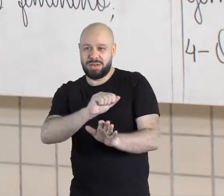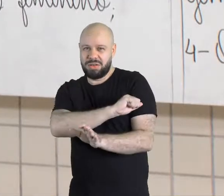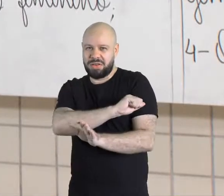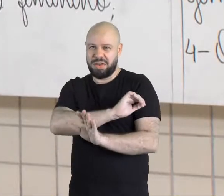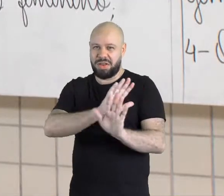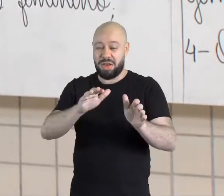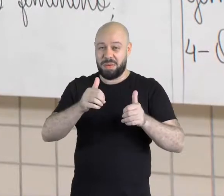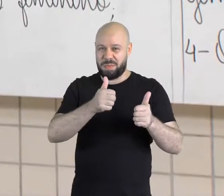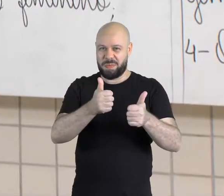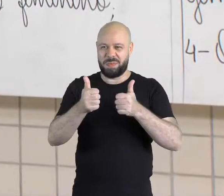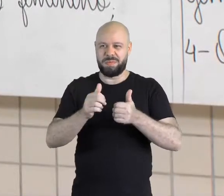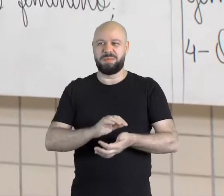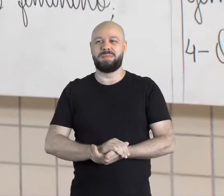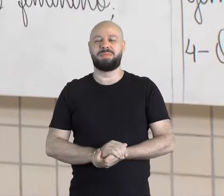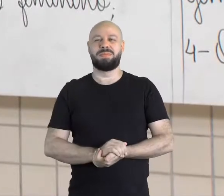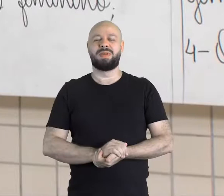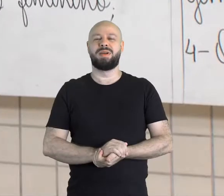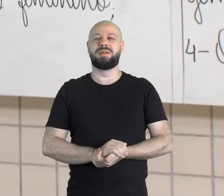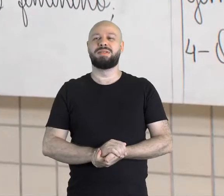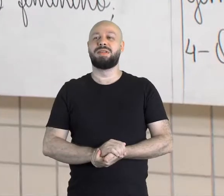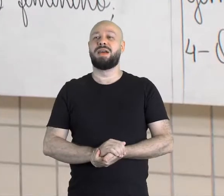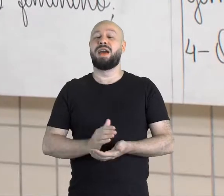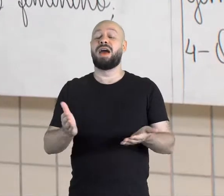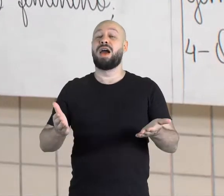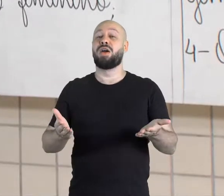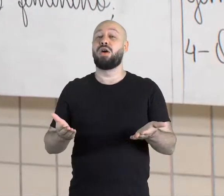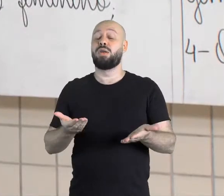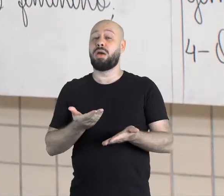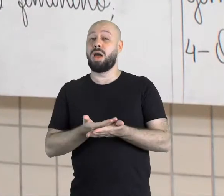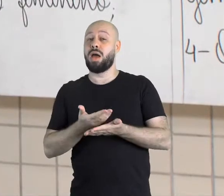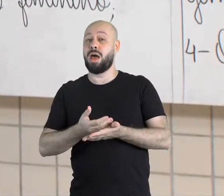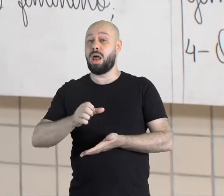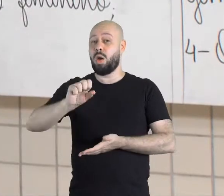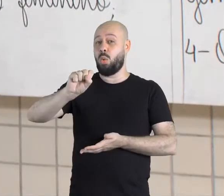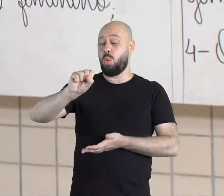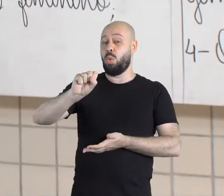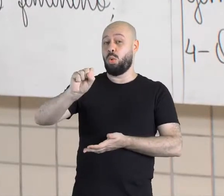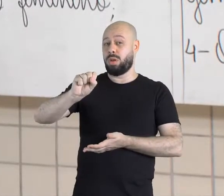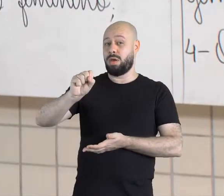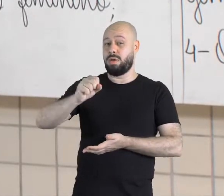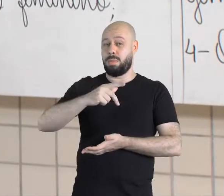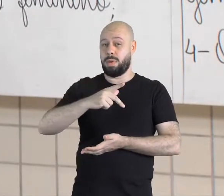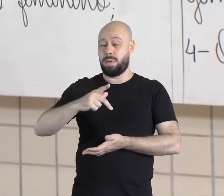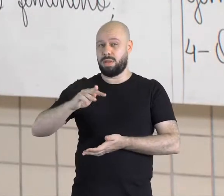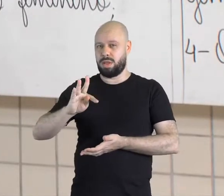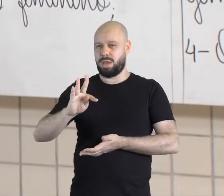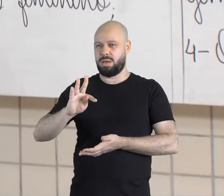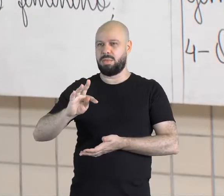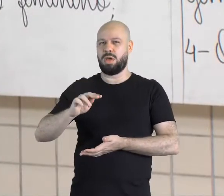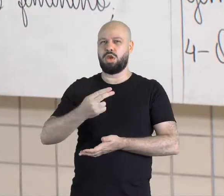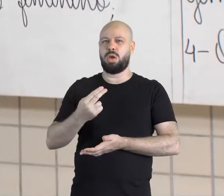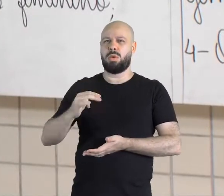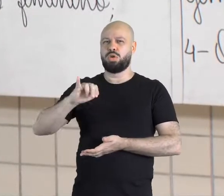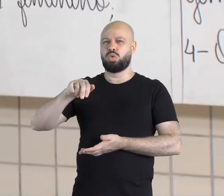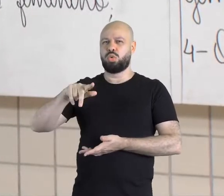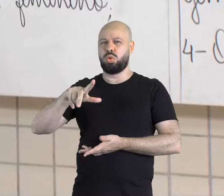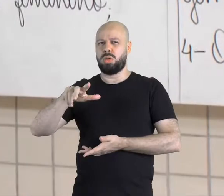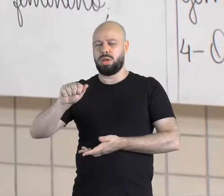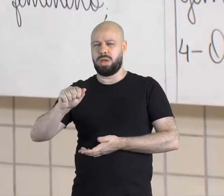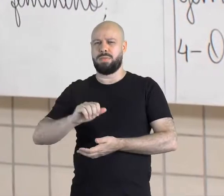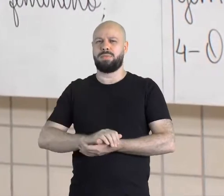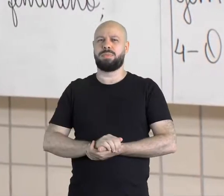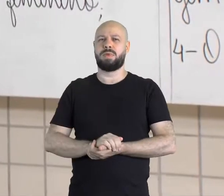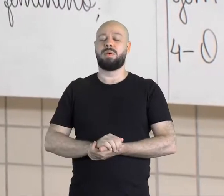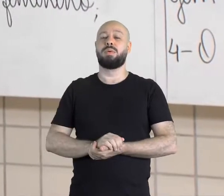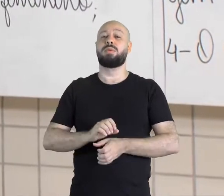estudantes, tudo bem? Chegamos na nossa 8ª aula de PPT. Eu sou a professora Júlia Carla e hoje eu vou